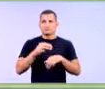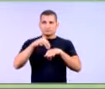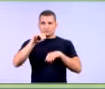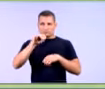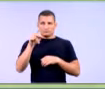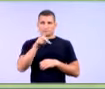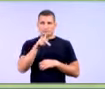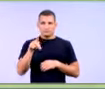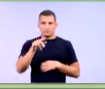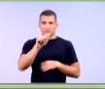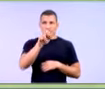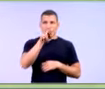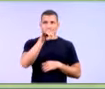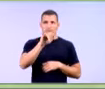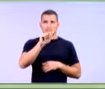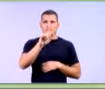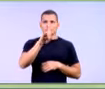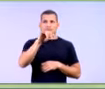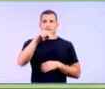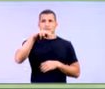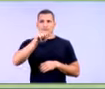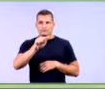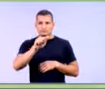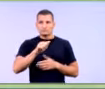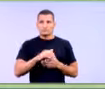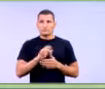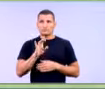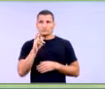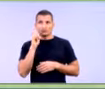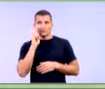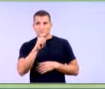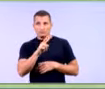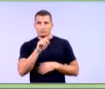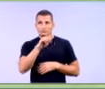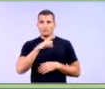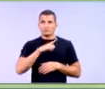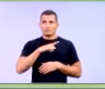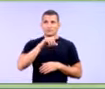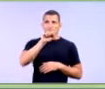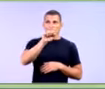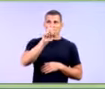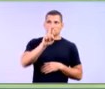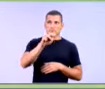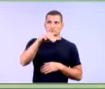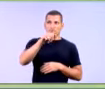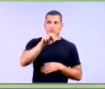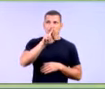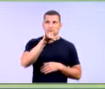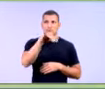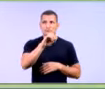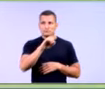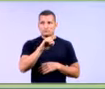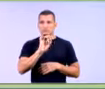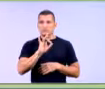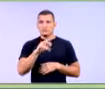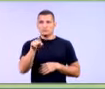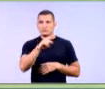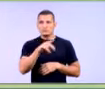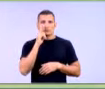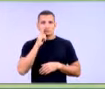da professora Ariadne. Só para vocês verem, aqui está no formato de sumário, mas para vocês visualizarem que o